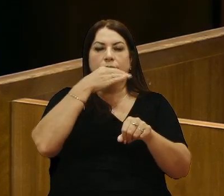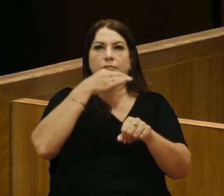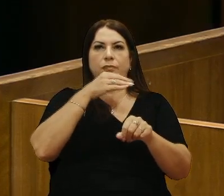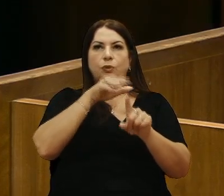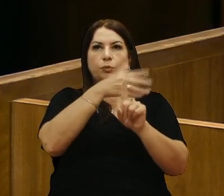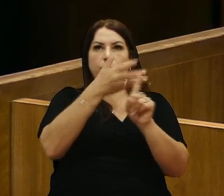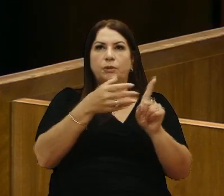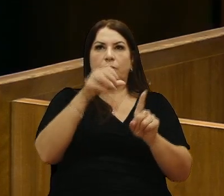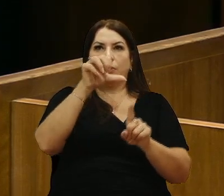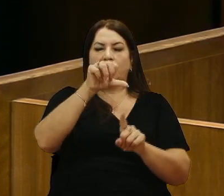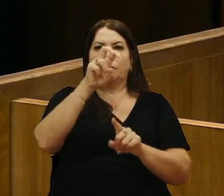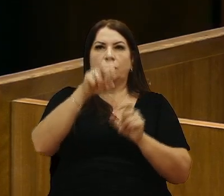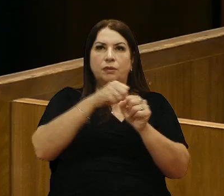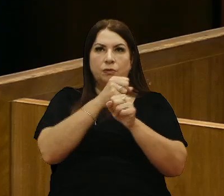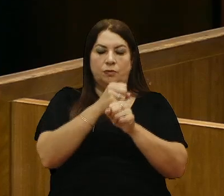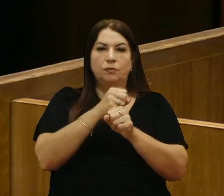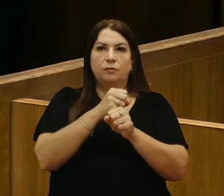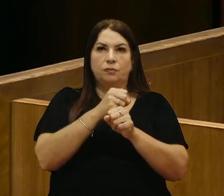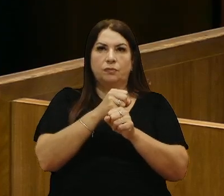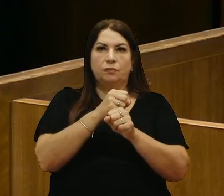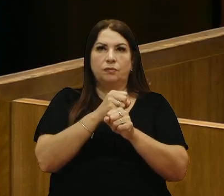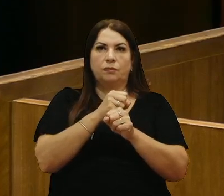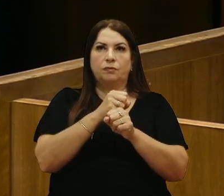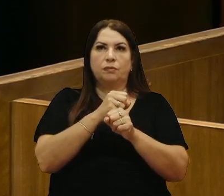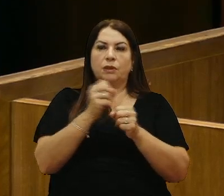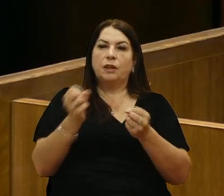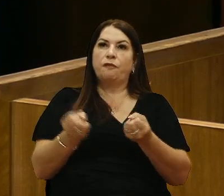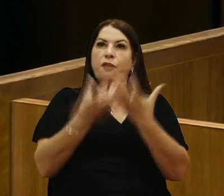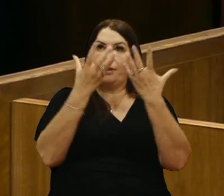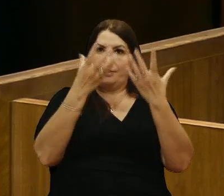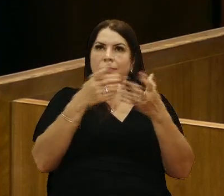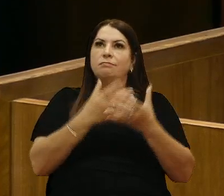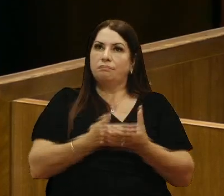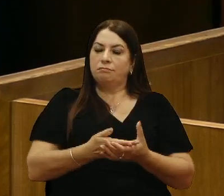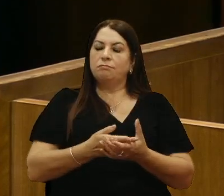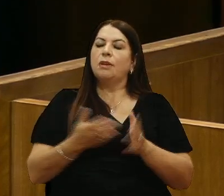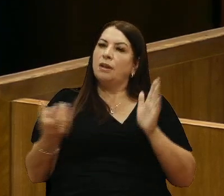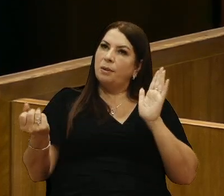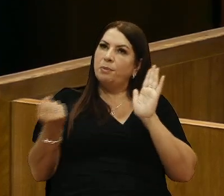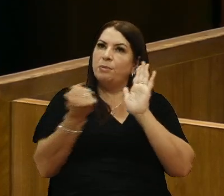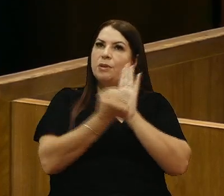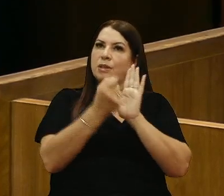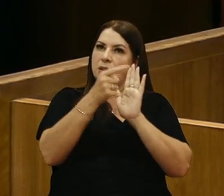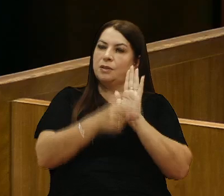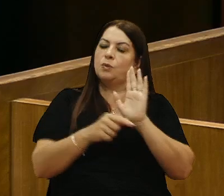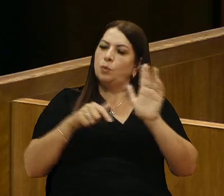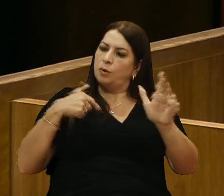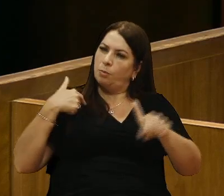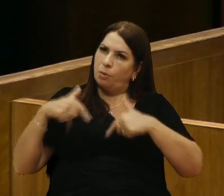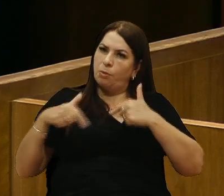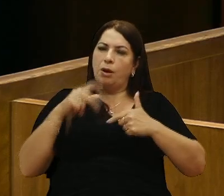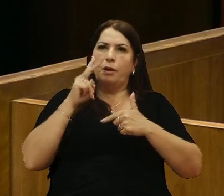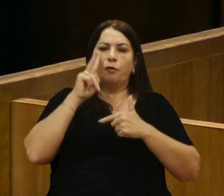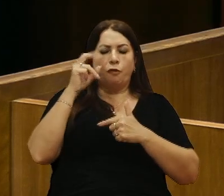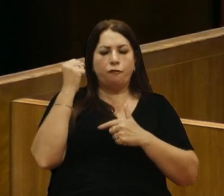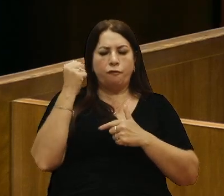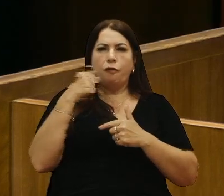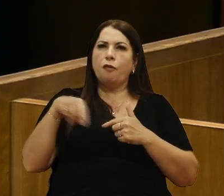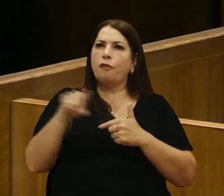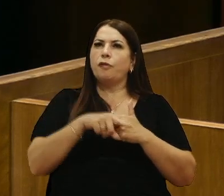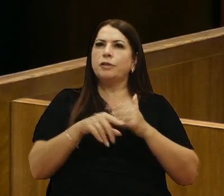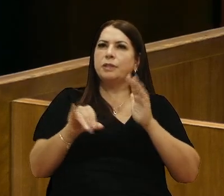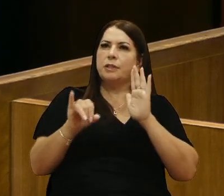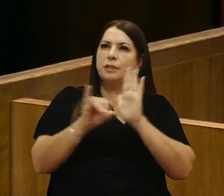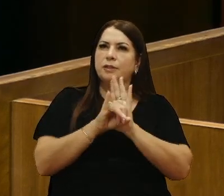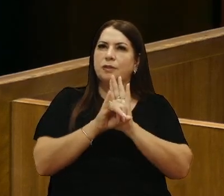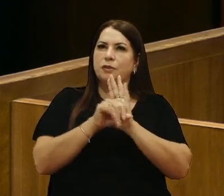aos 95 anos desta grande festa, que simboliza o trabalho, a força e a